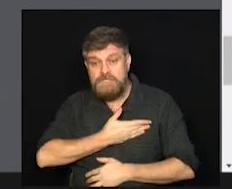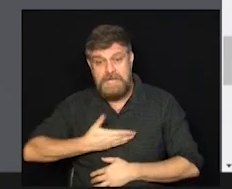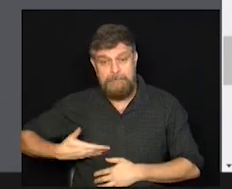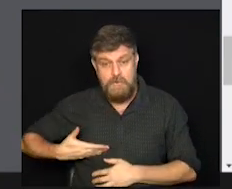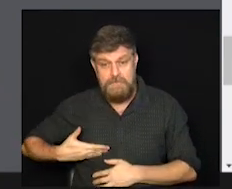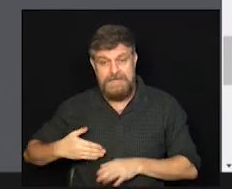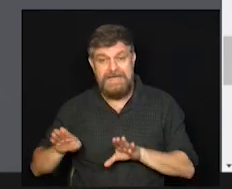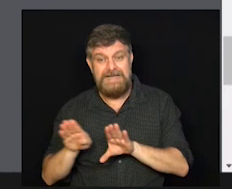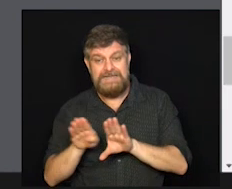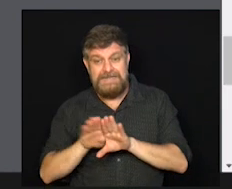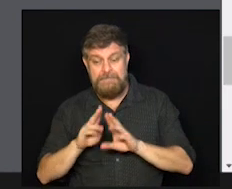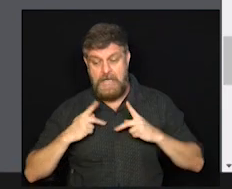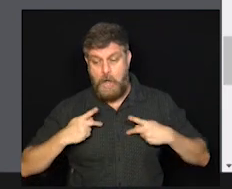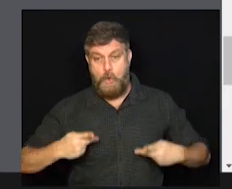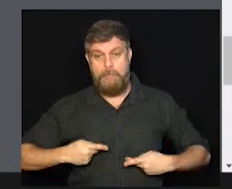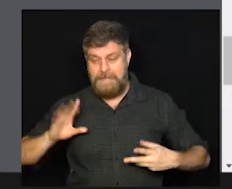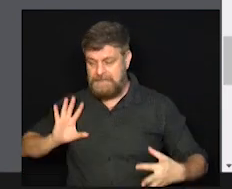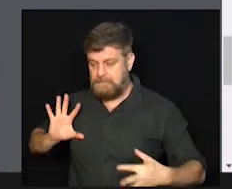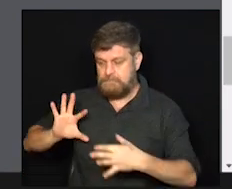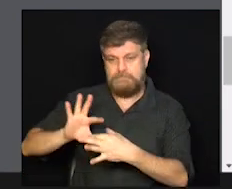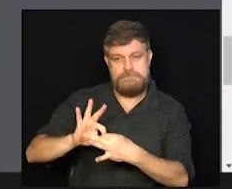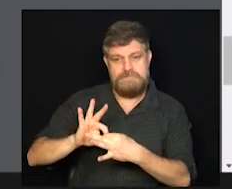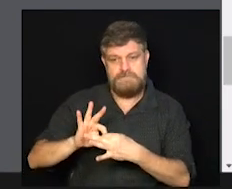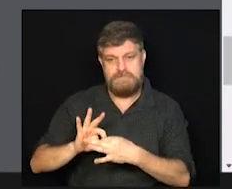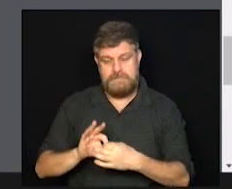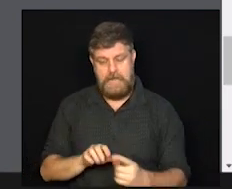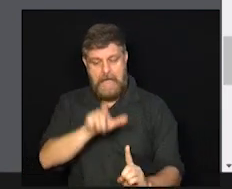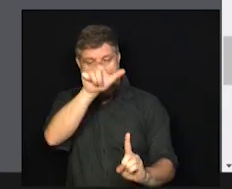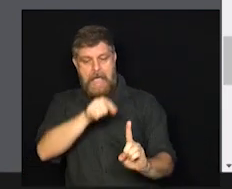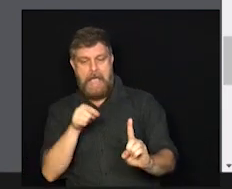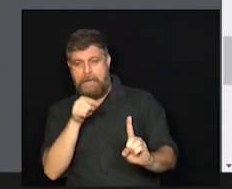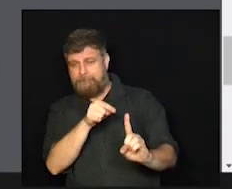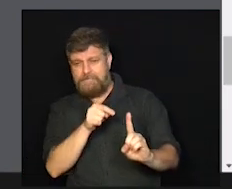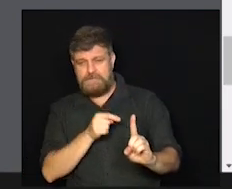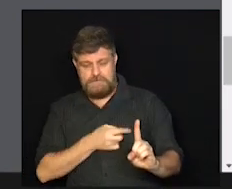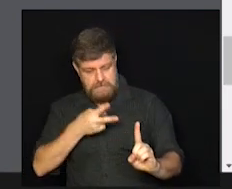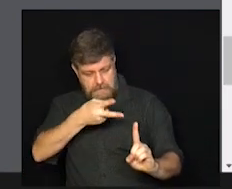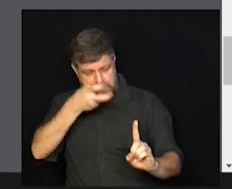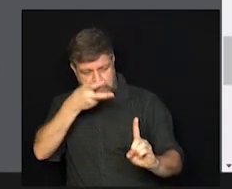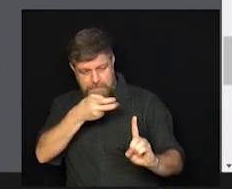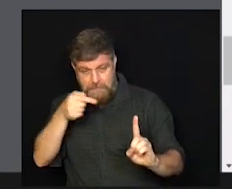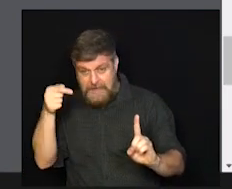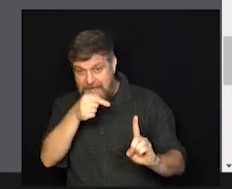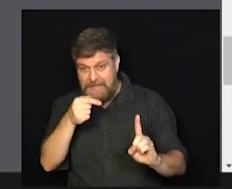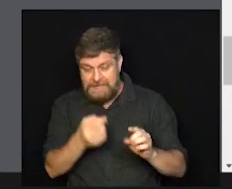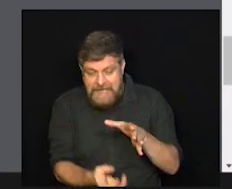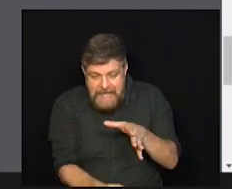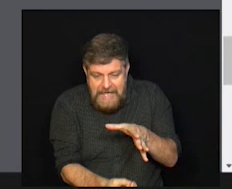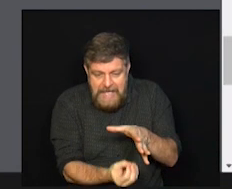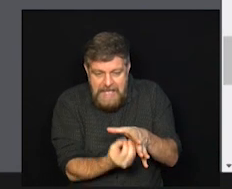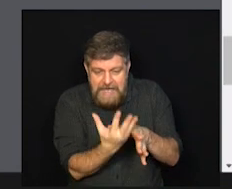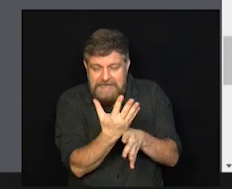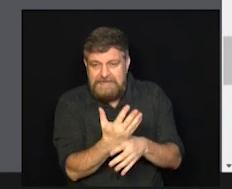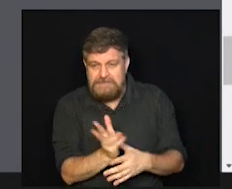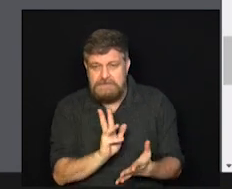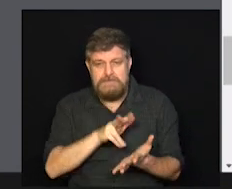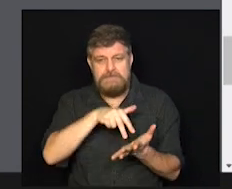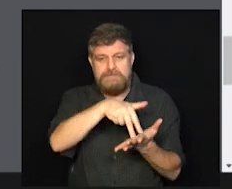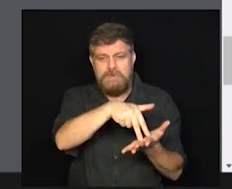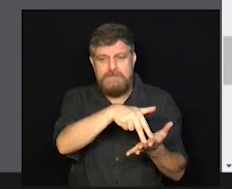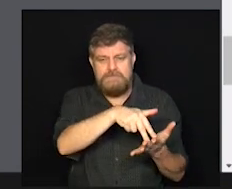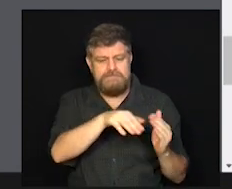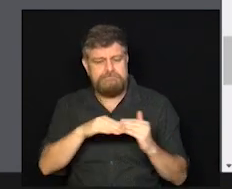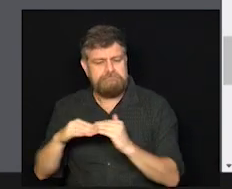uma política humana, onde o ser humano é visto dentro da criação e todos e todas, independente